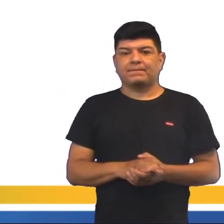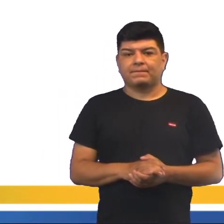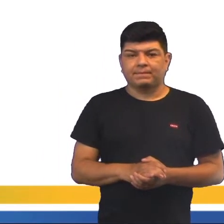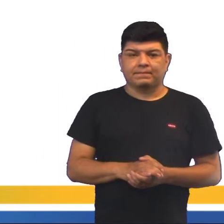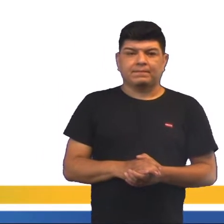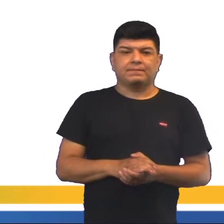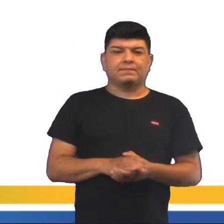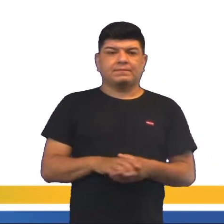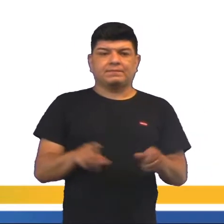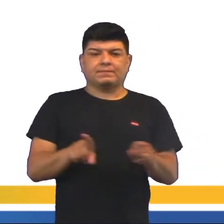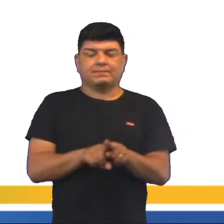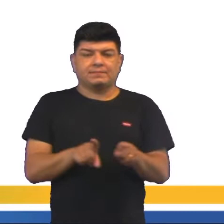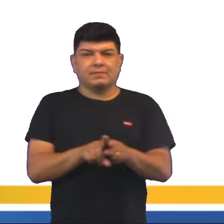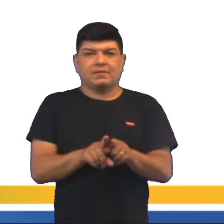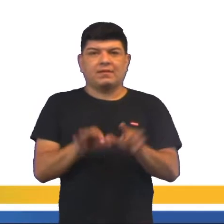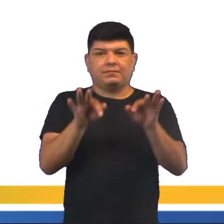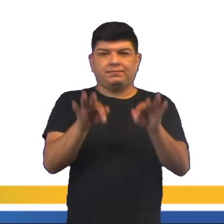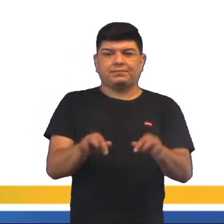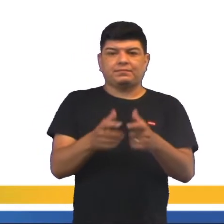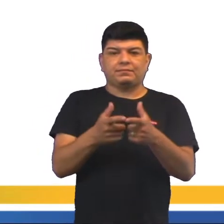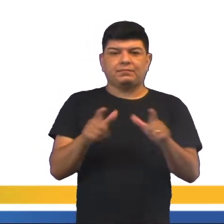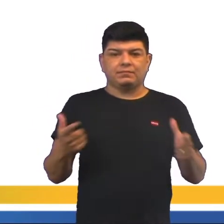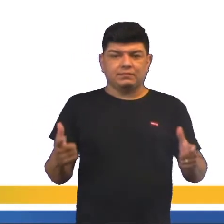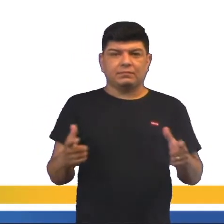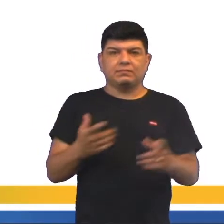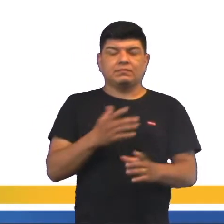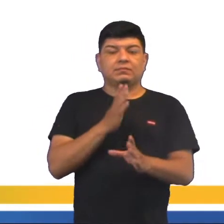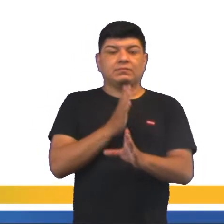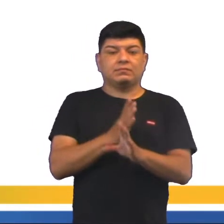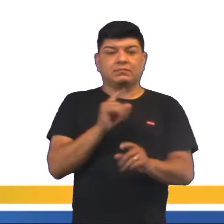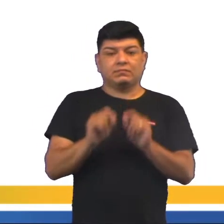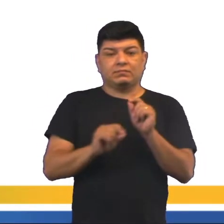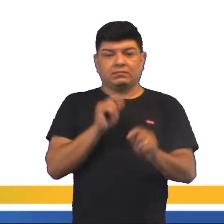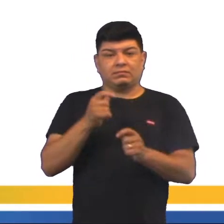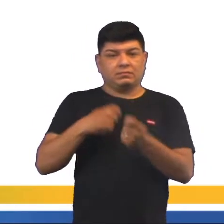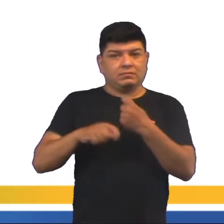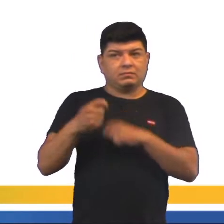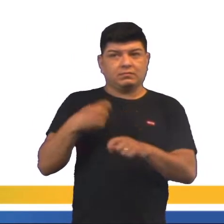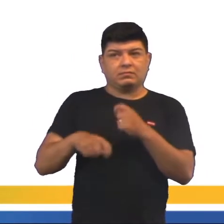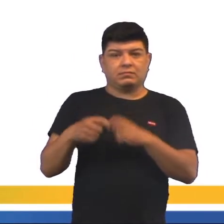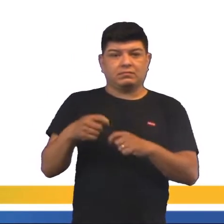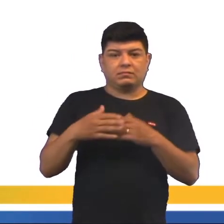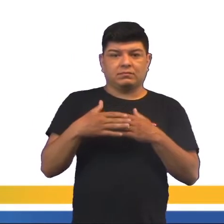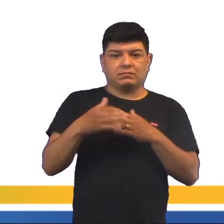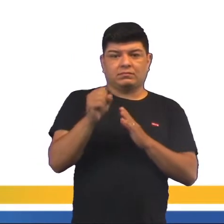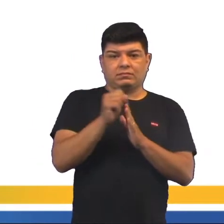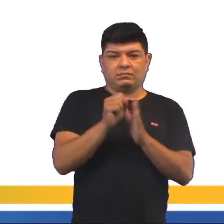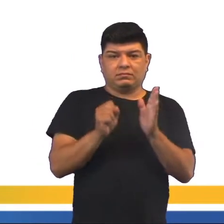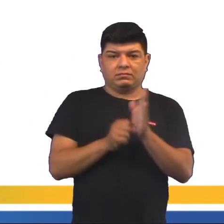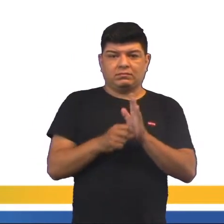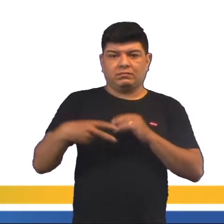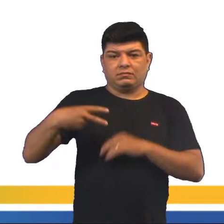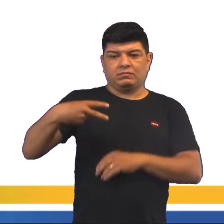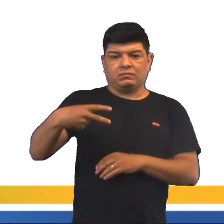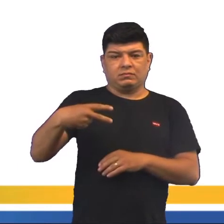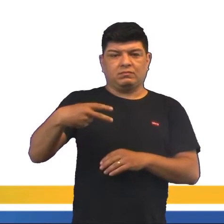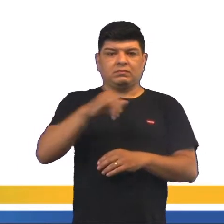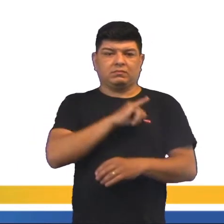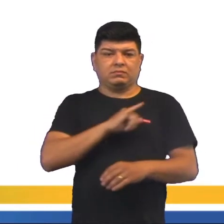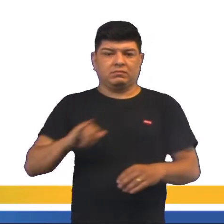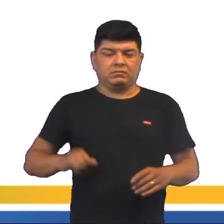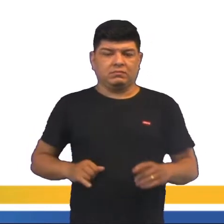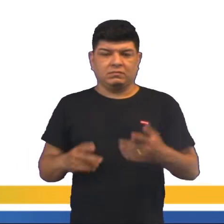Além disso, o fim da expansão territorial romana afetou fortemente a economia. A partir do século II, o Império Romano passou